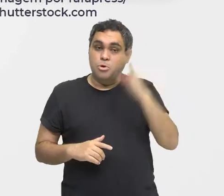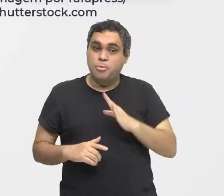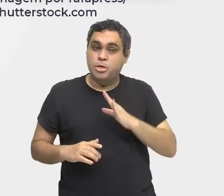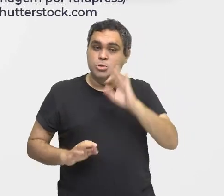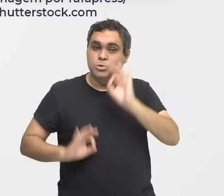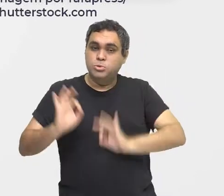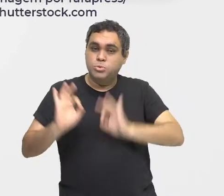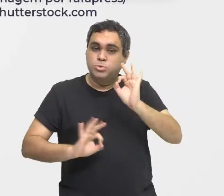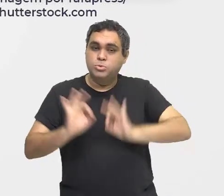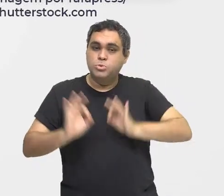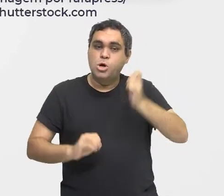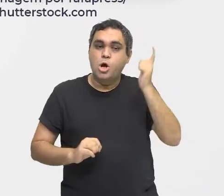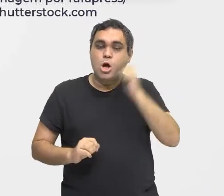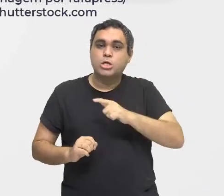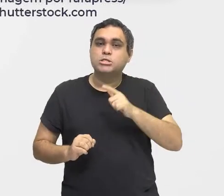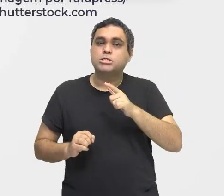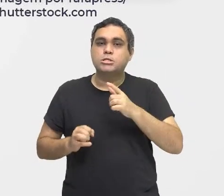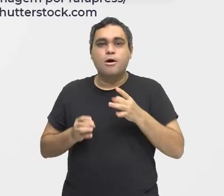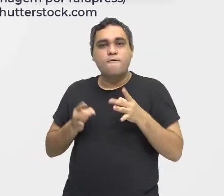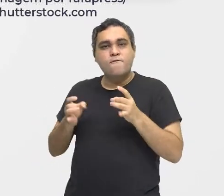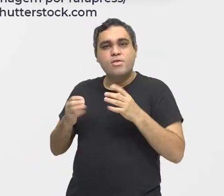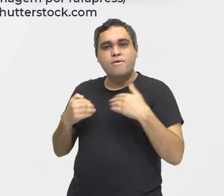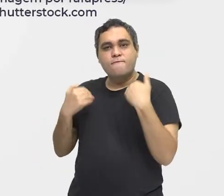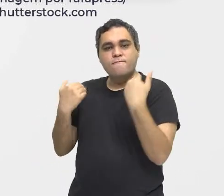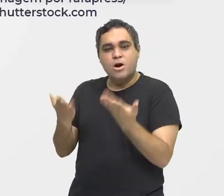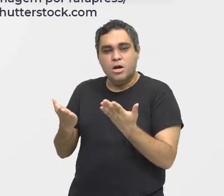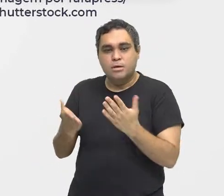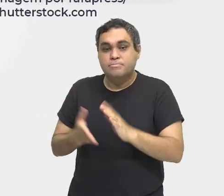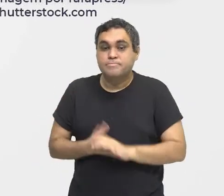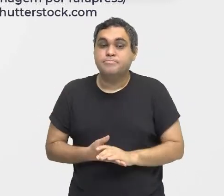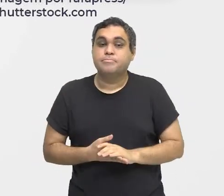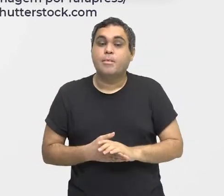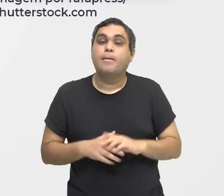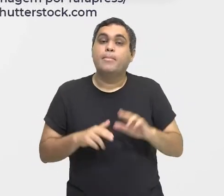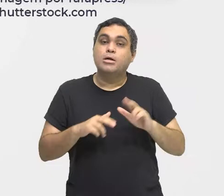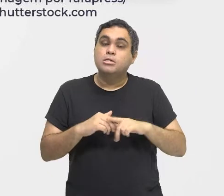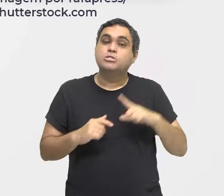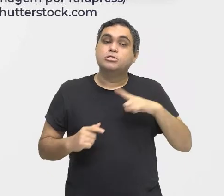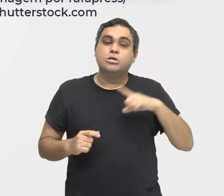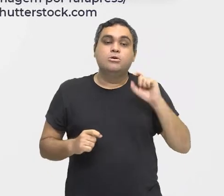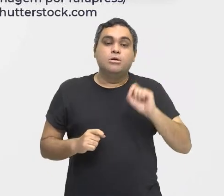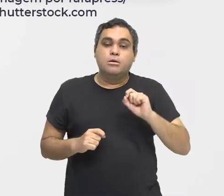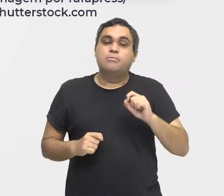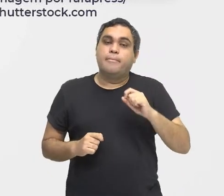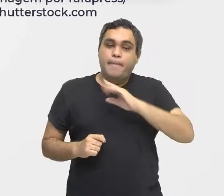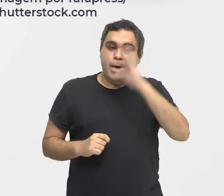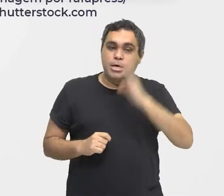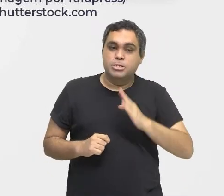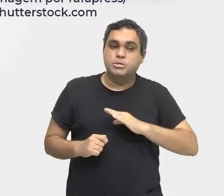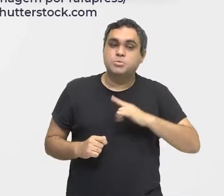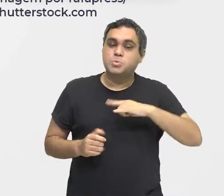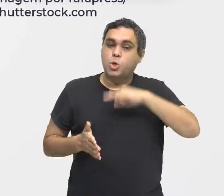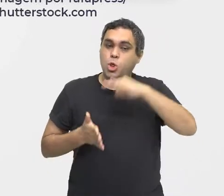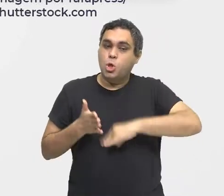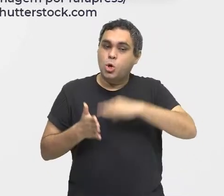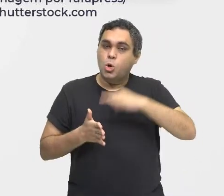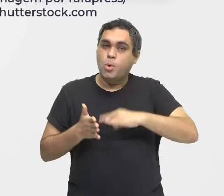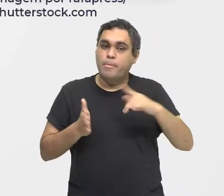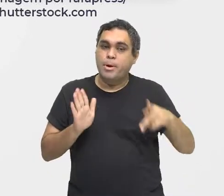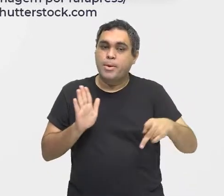da economia que vinha através do quê? De uma sustentabilidade fiscal. Isso acabou impulsionando o país o quê? Para